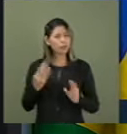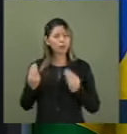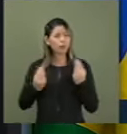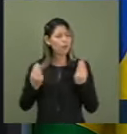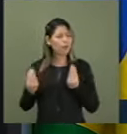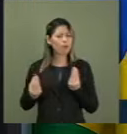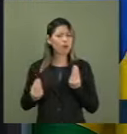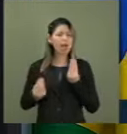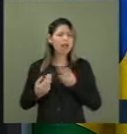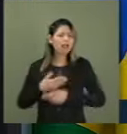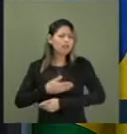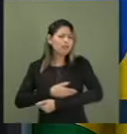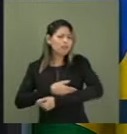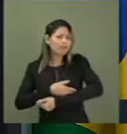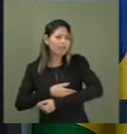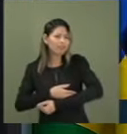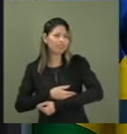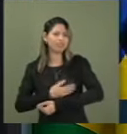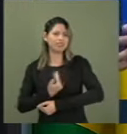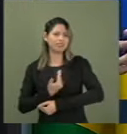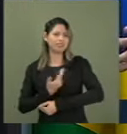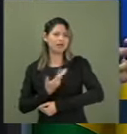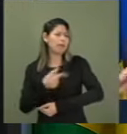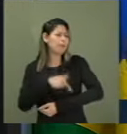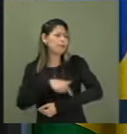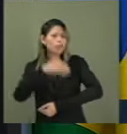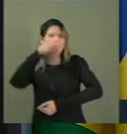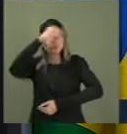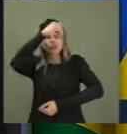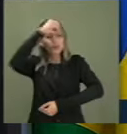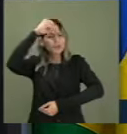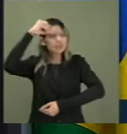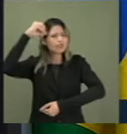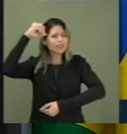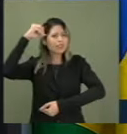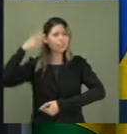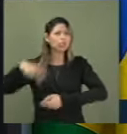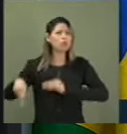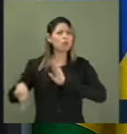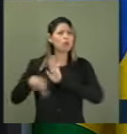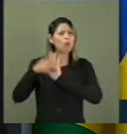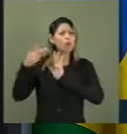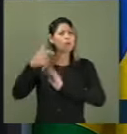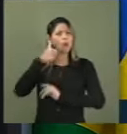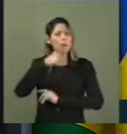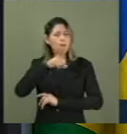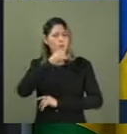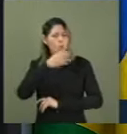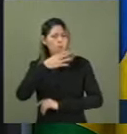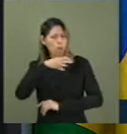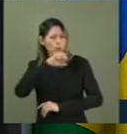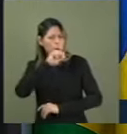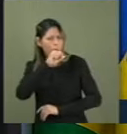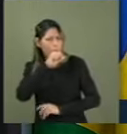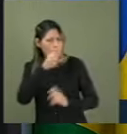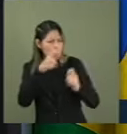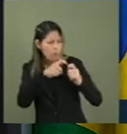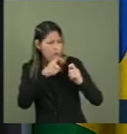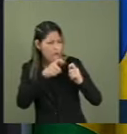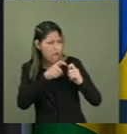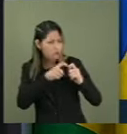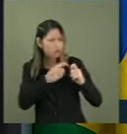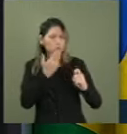crianças indefesas pelos próprios pais, com a ajuda do médico que jurou defender a